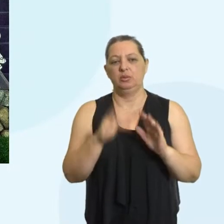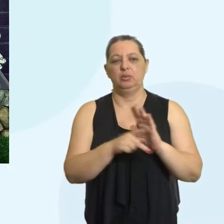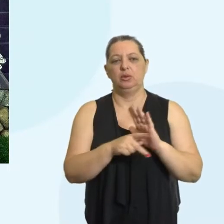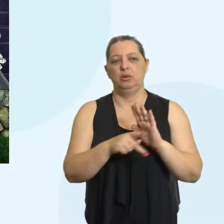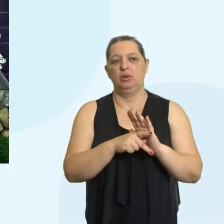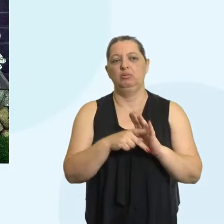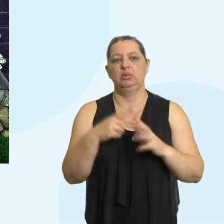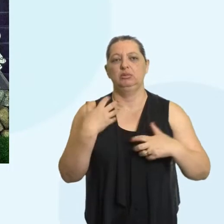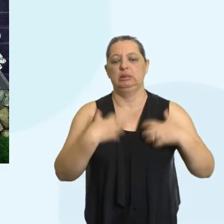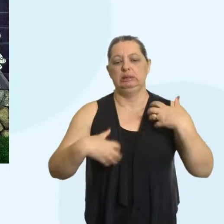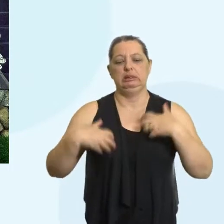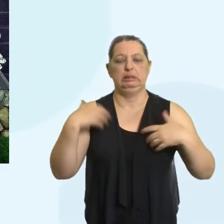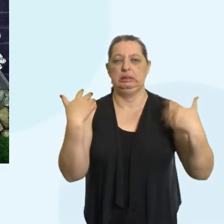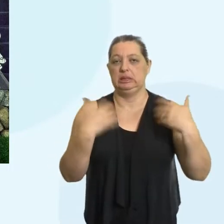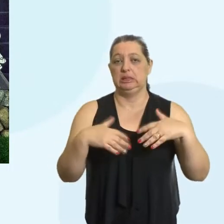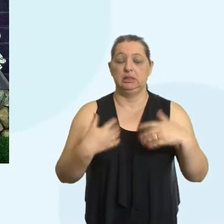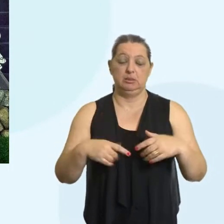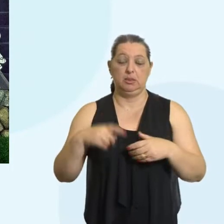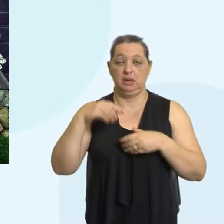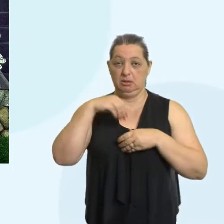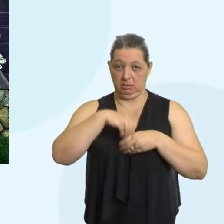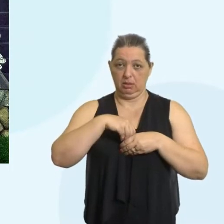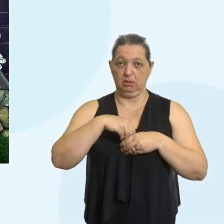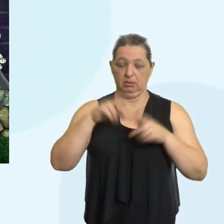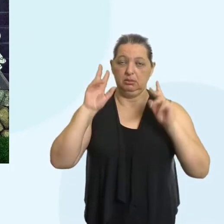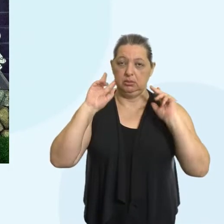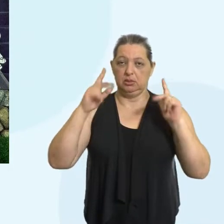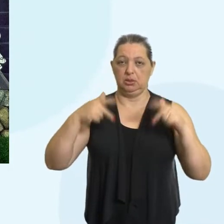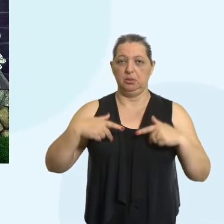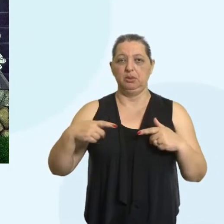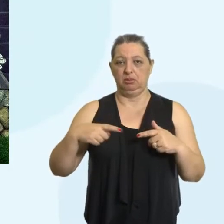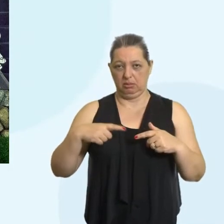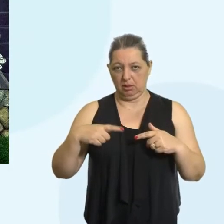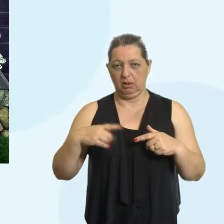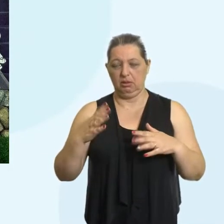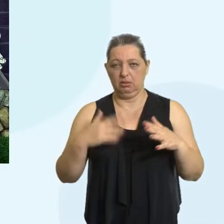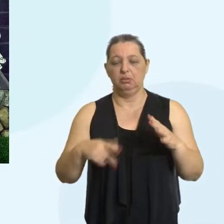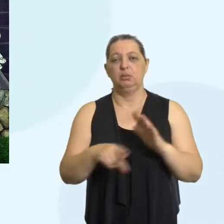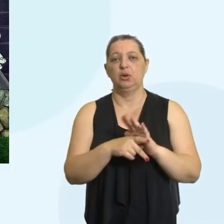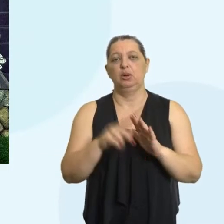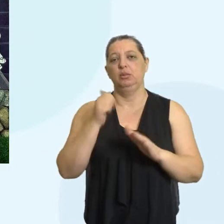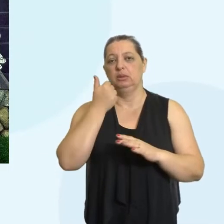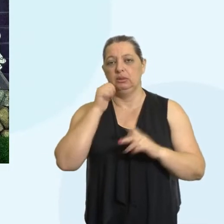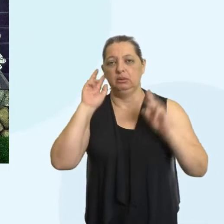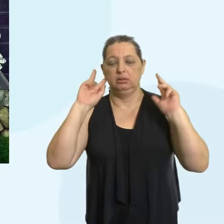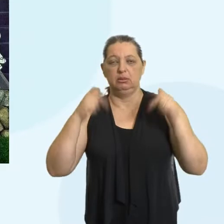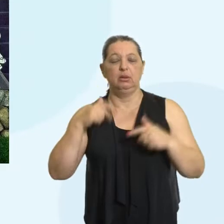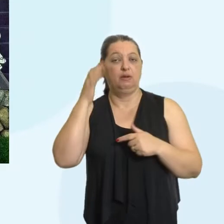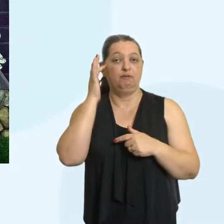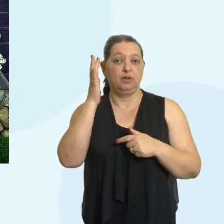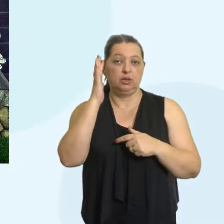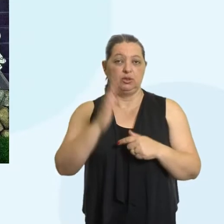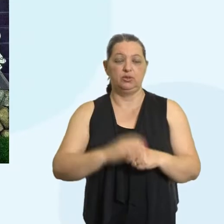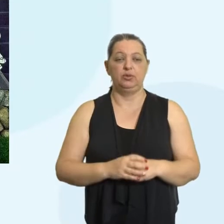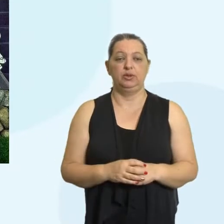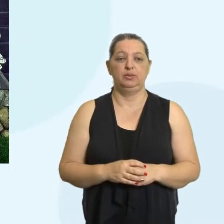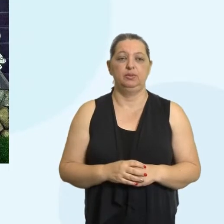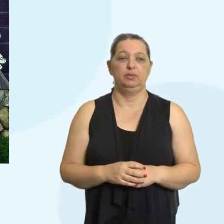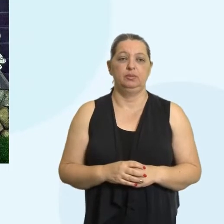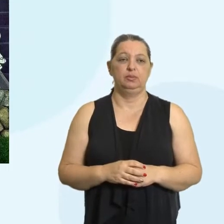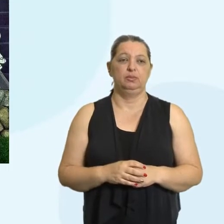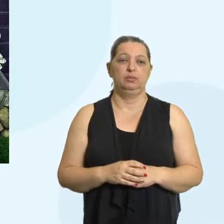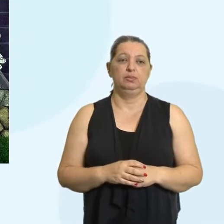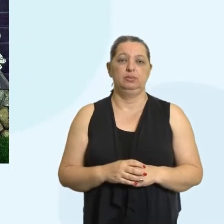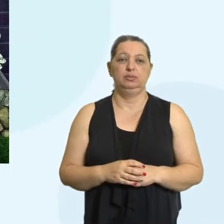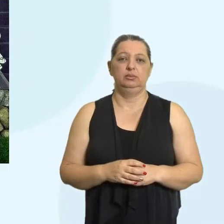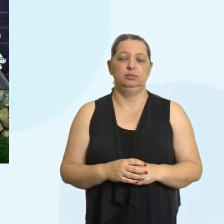próprio desespero interno né que o ser humano passa por ele é uma questão seres humanos filosofia né o site ele fala